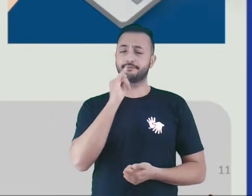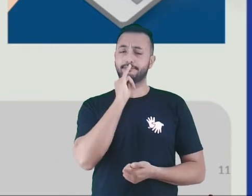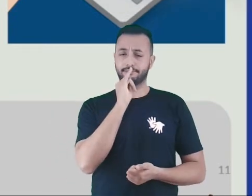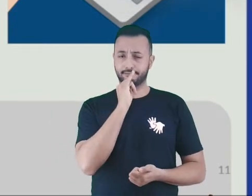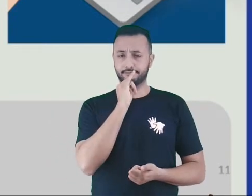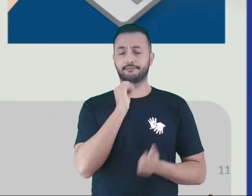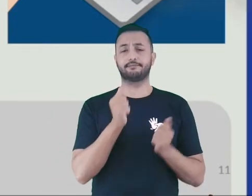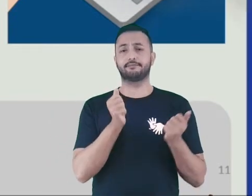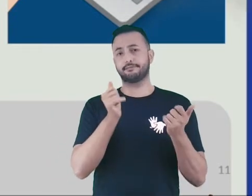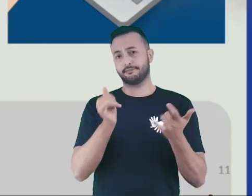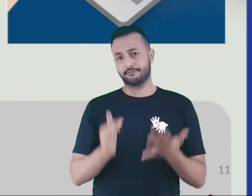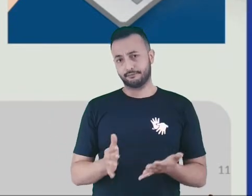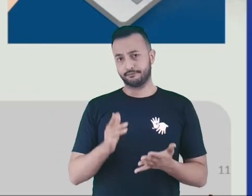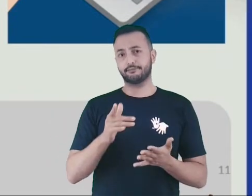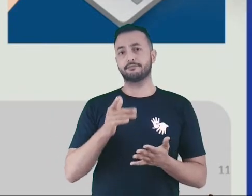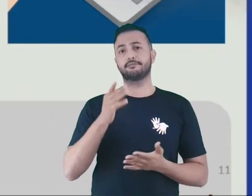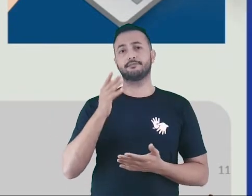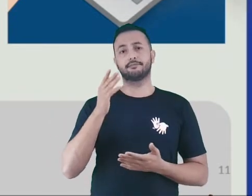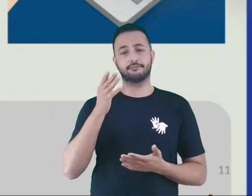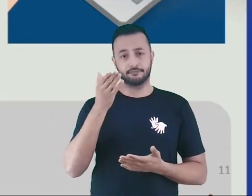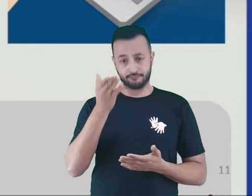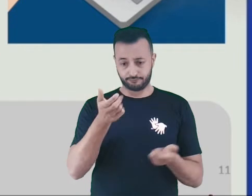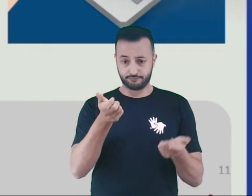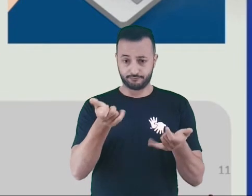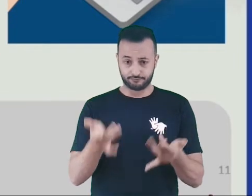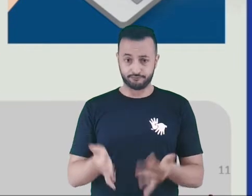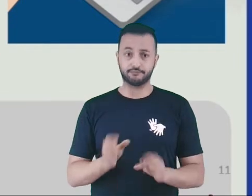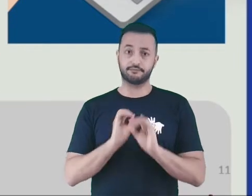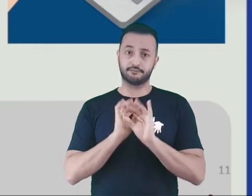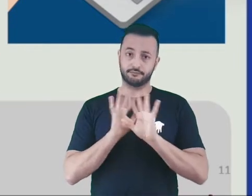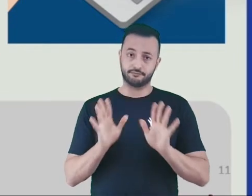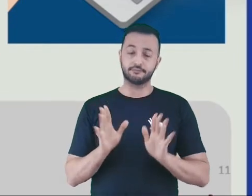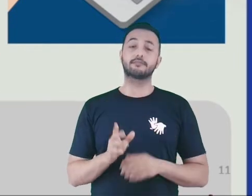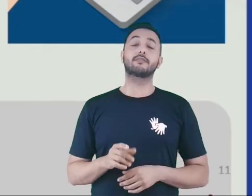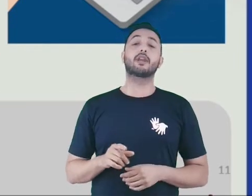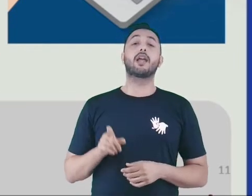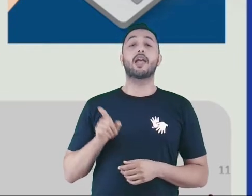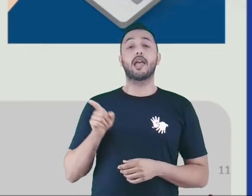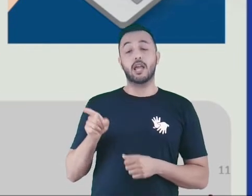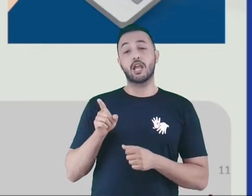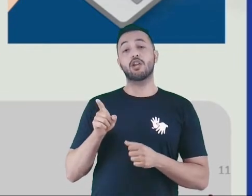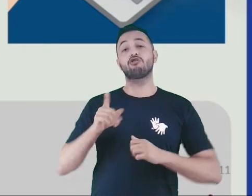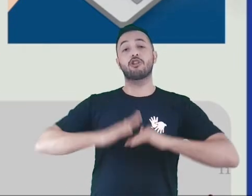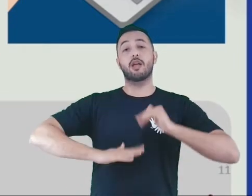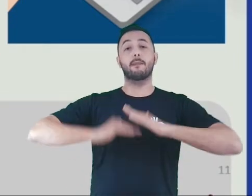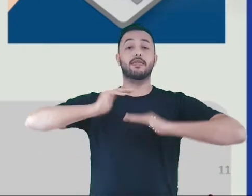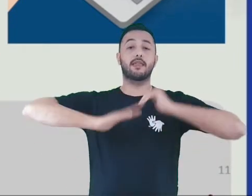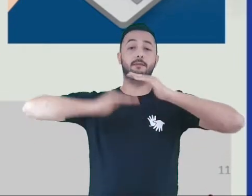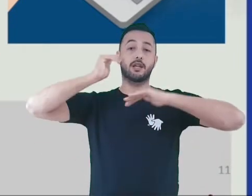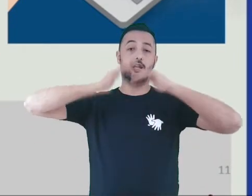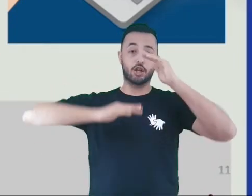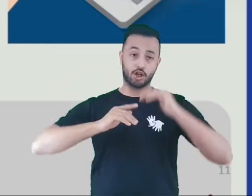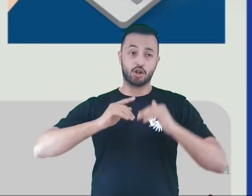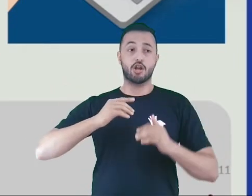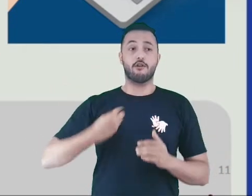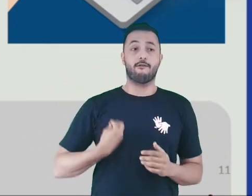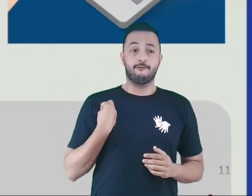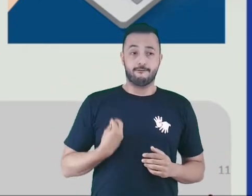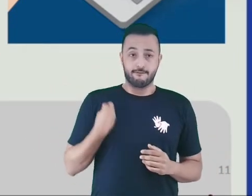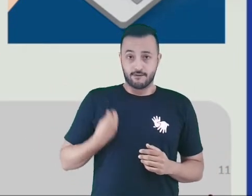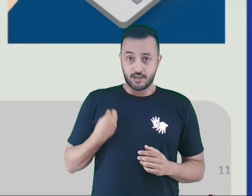claro que vai deixar bem explicado. Este é o apartamento onde